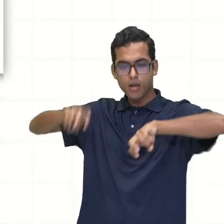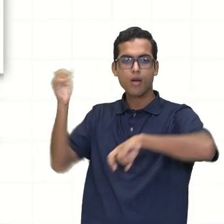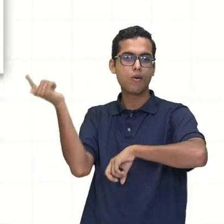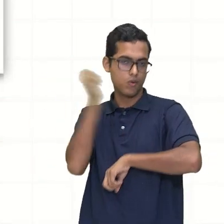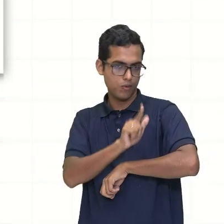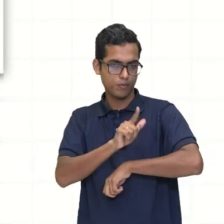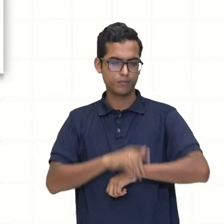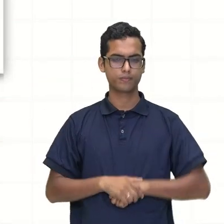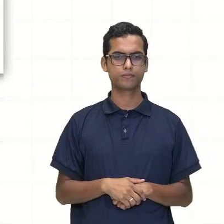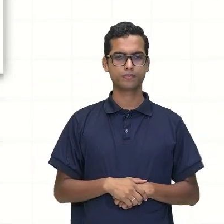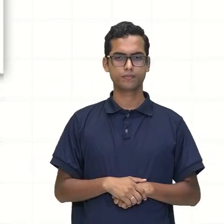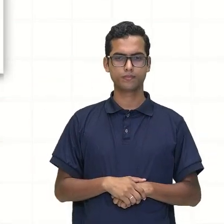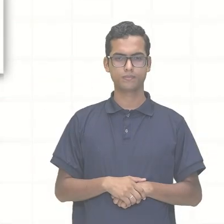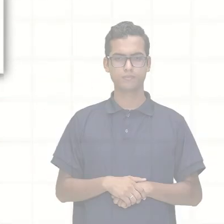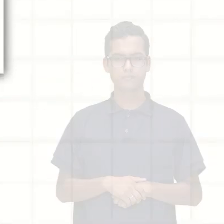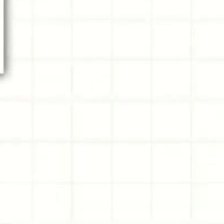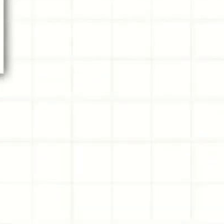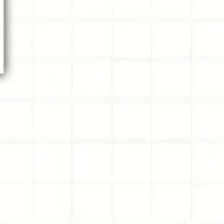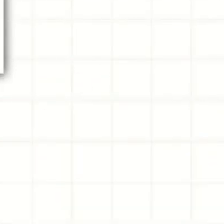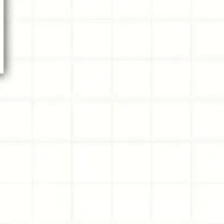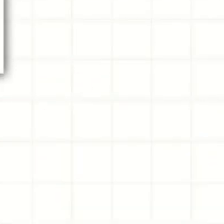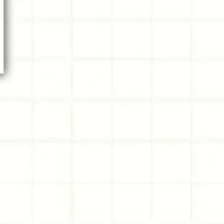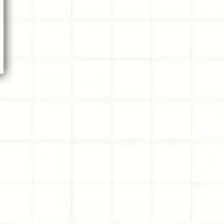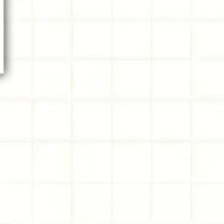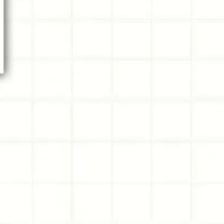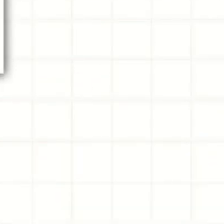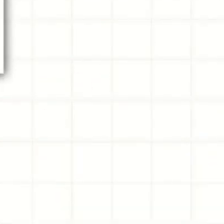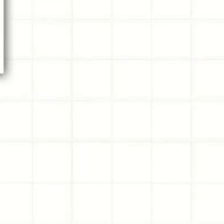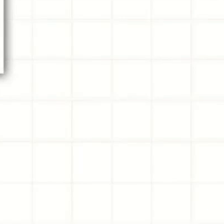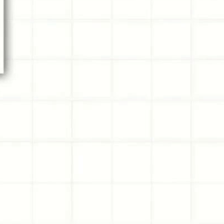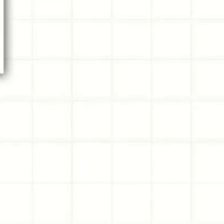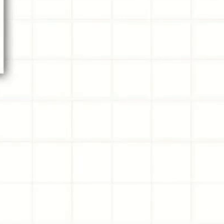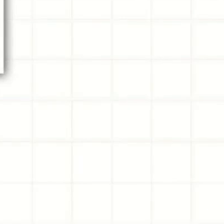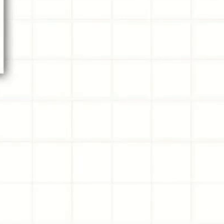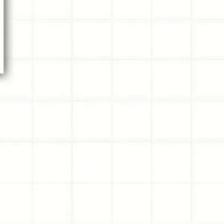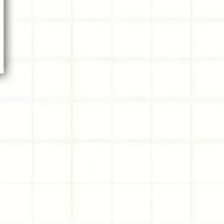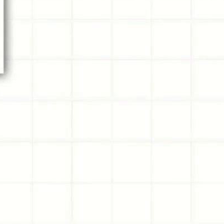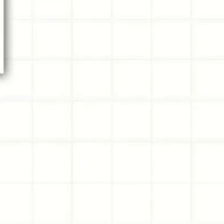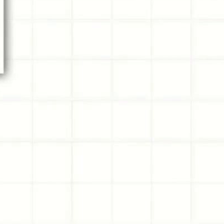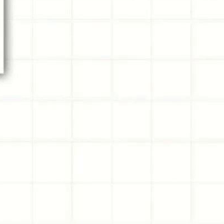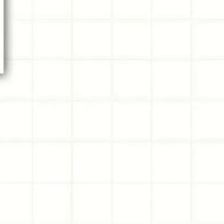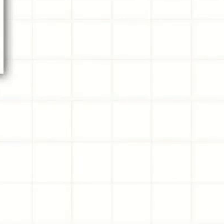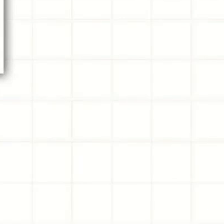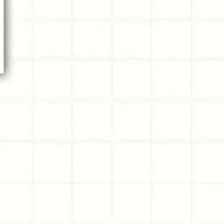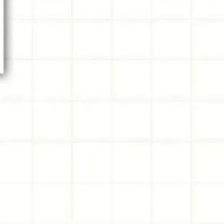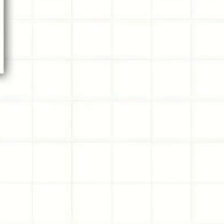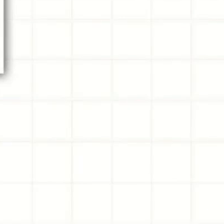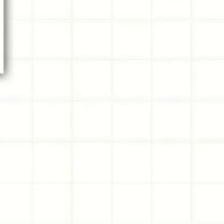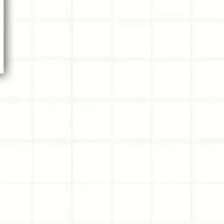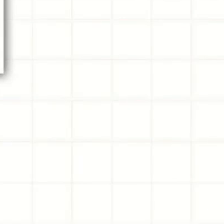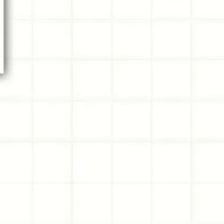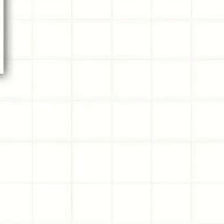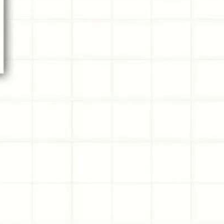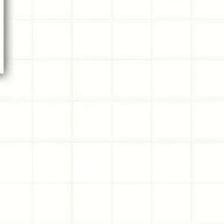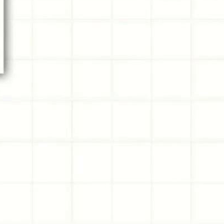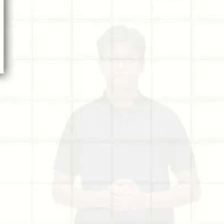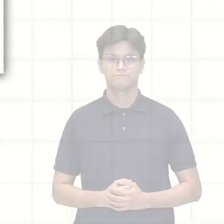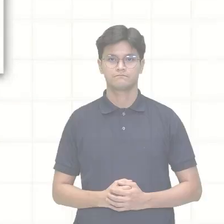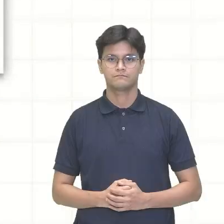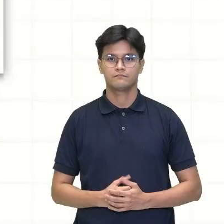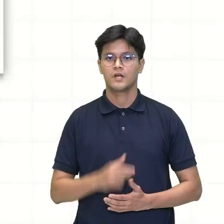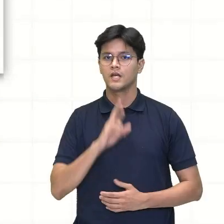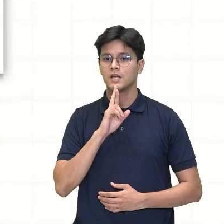matéria-prima, ou de reservas florestais, né? E isso tudo vai gerar o quê? impacto ambiental